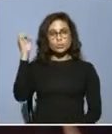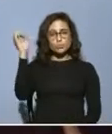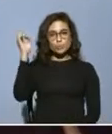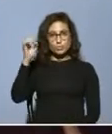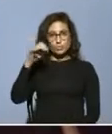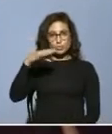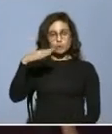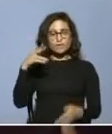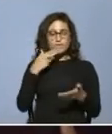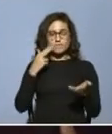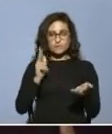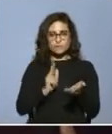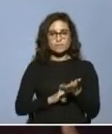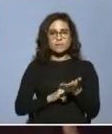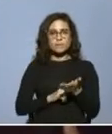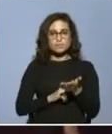mundo.